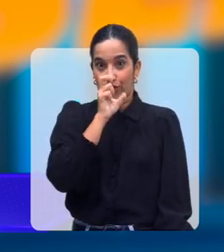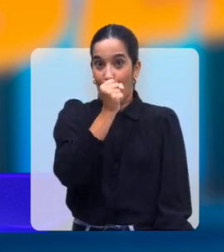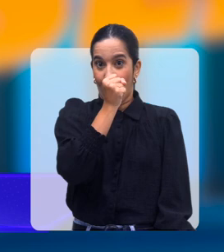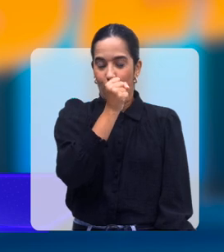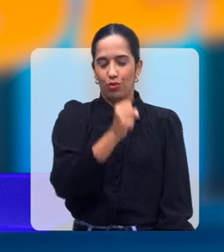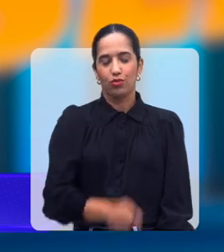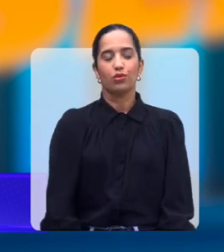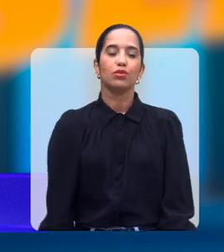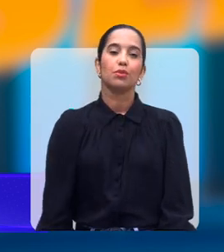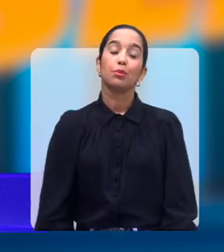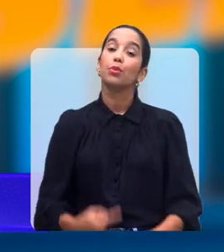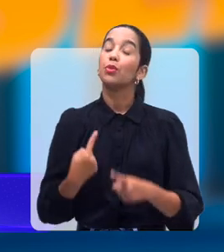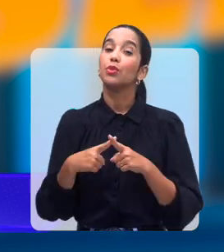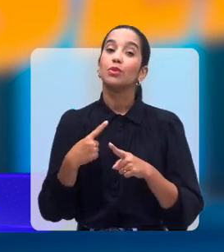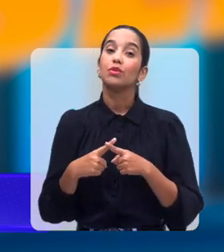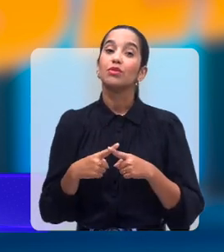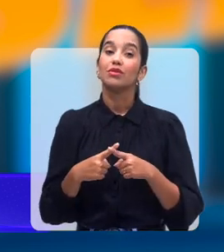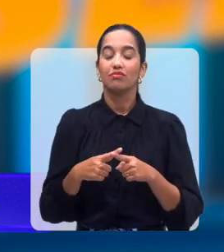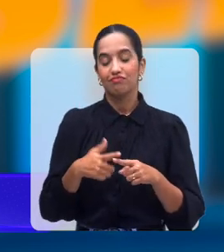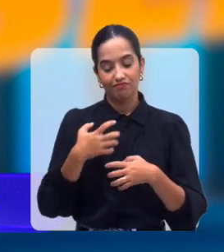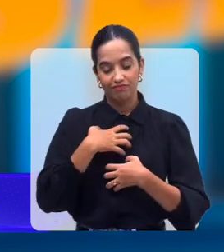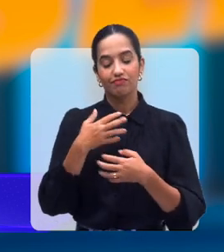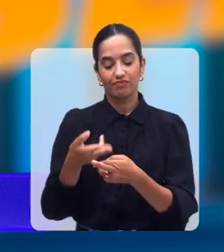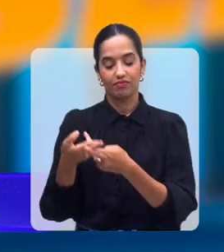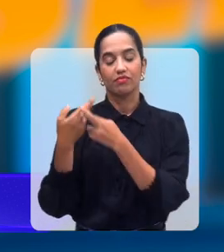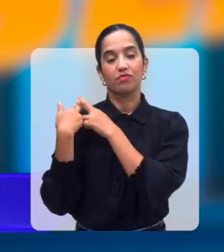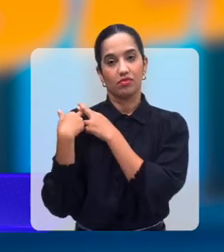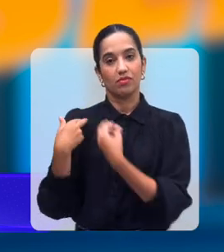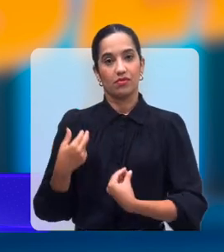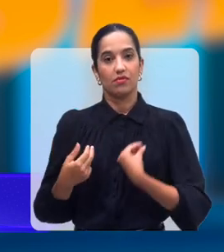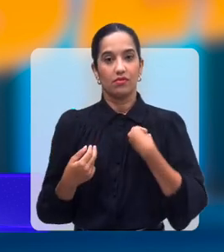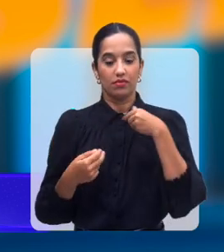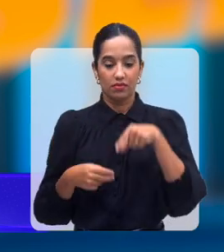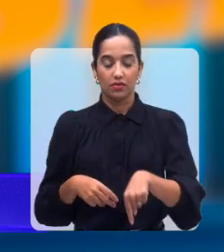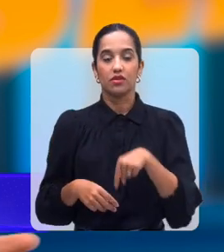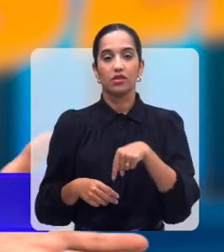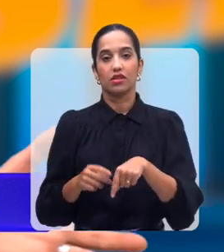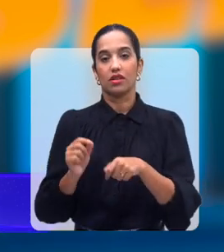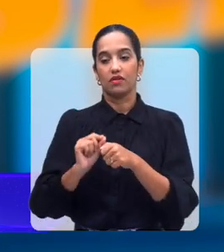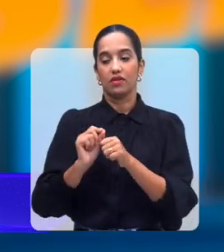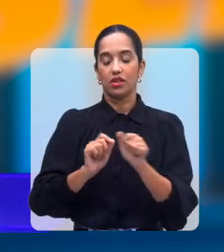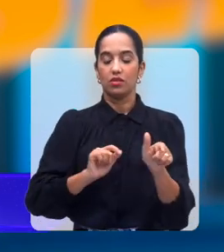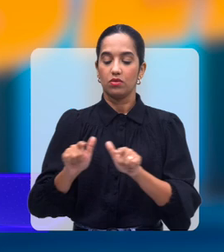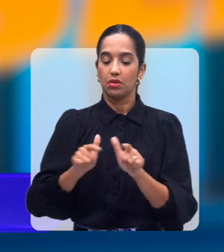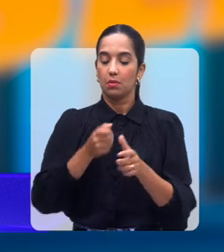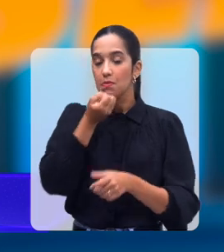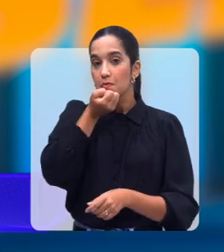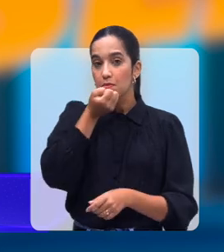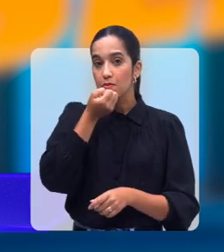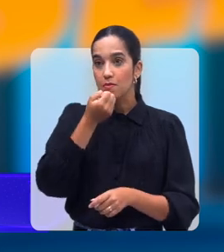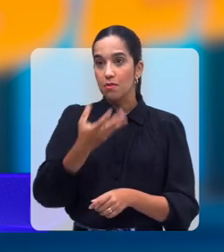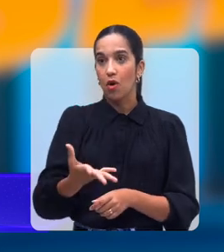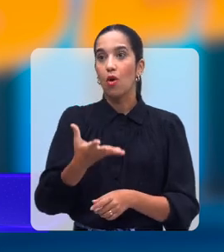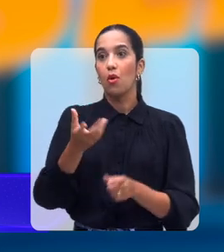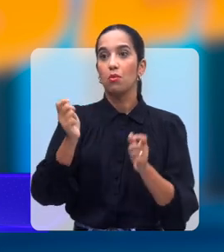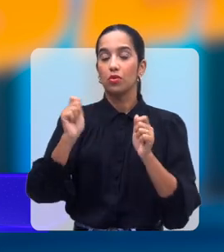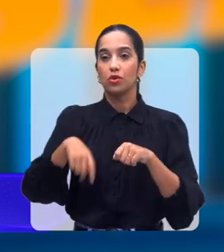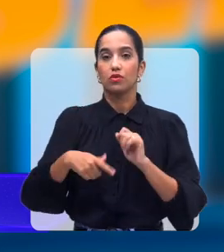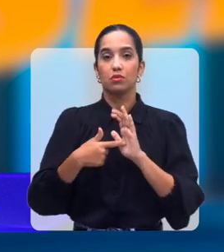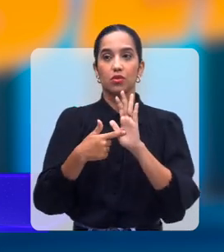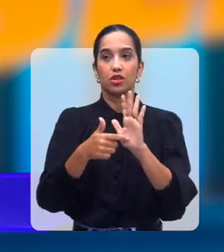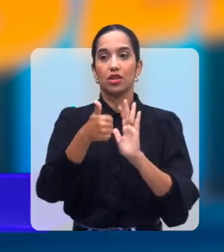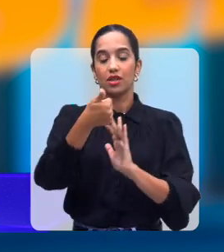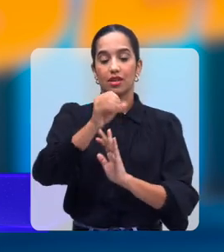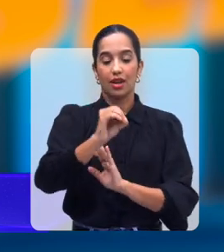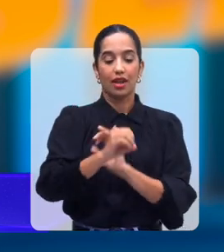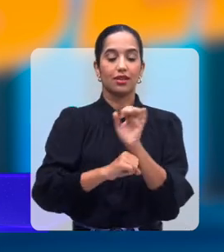assim diferente. Por quê? É responsabilidade de estar aqui, de fazer um trabalho junto com você, de estar aqui apresentando os 10